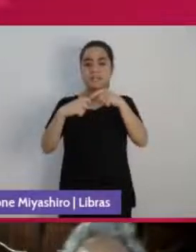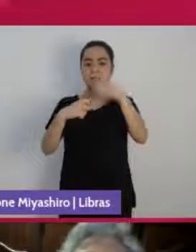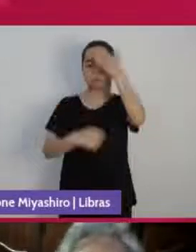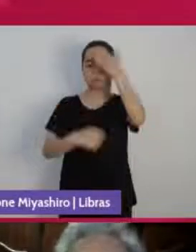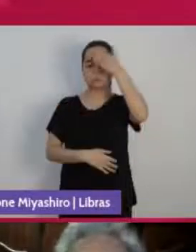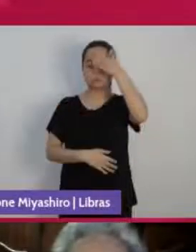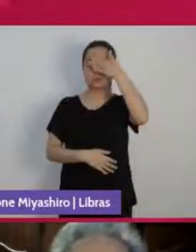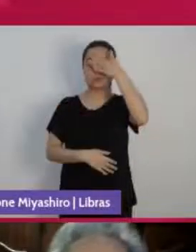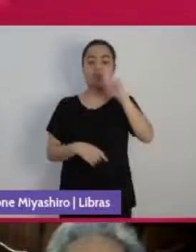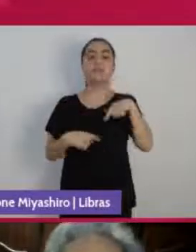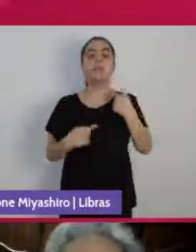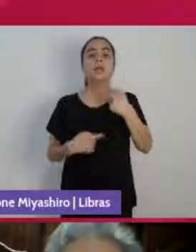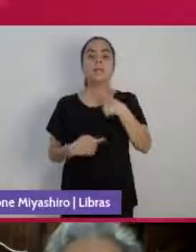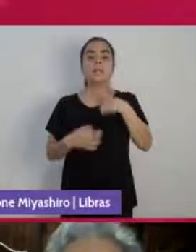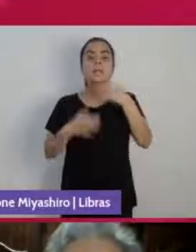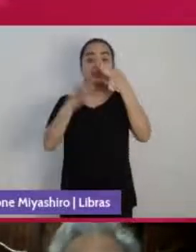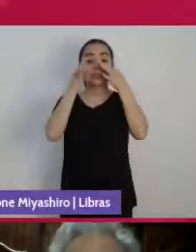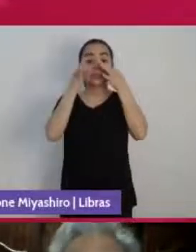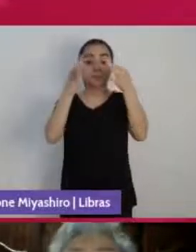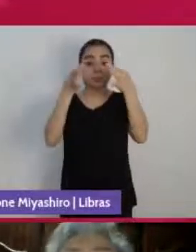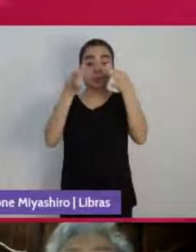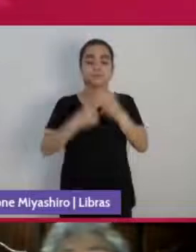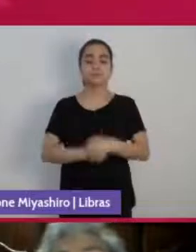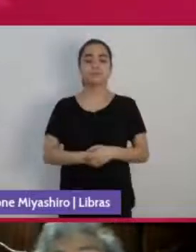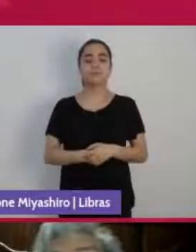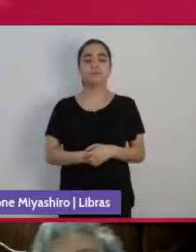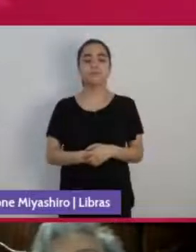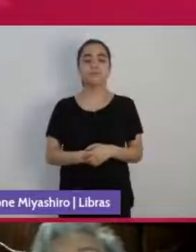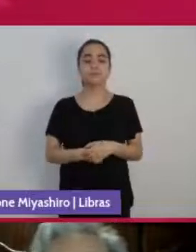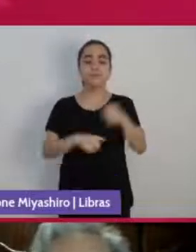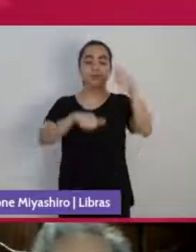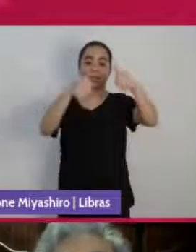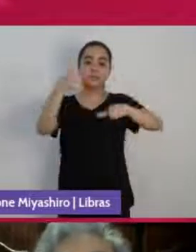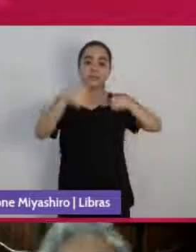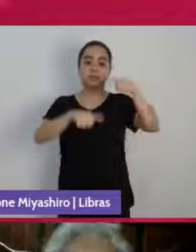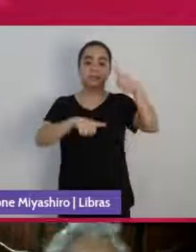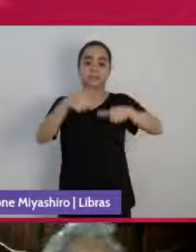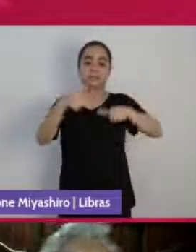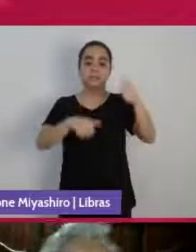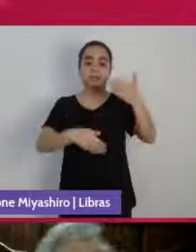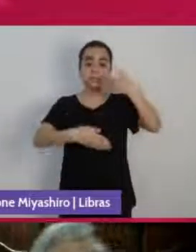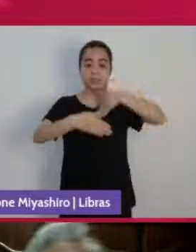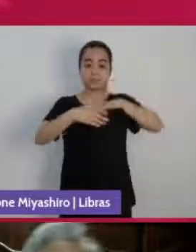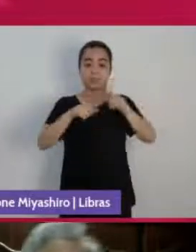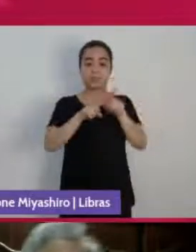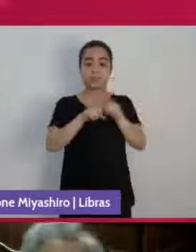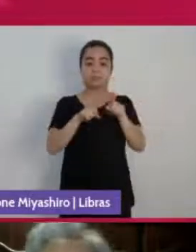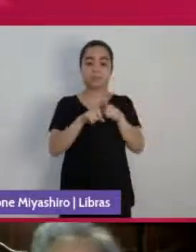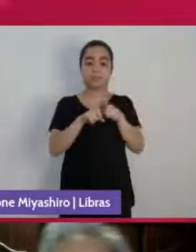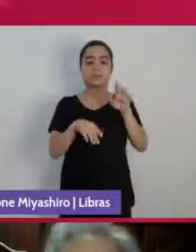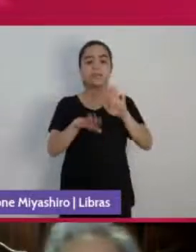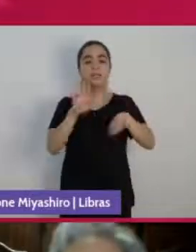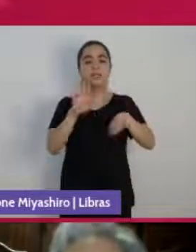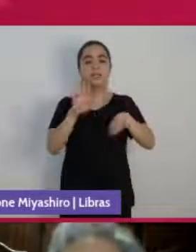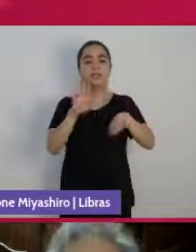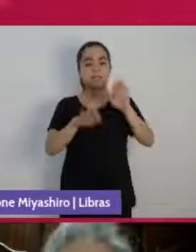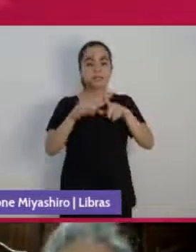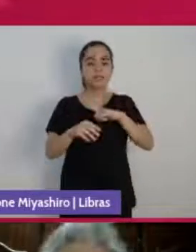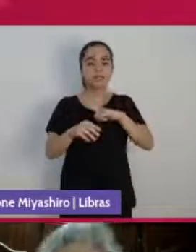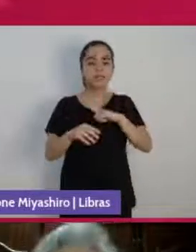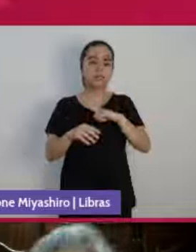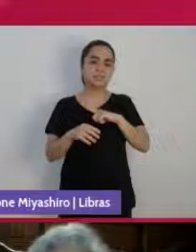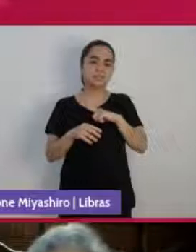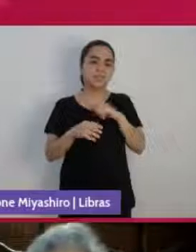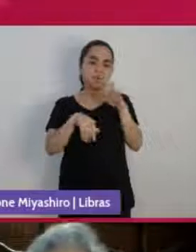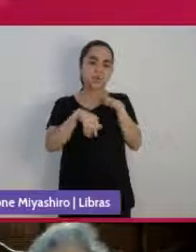saber se eu preciso valorizar alguma área. Exames anteriores também, porque às vezes é uma paciente com BIRADS 3 que está